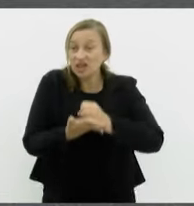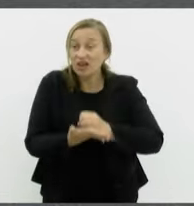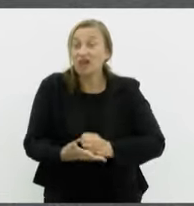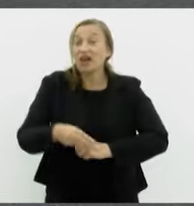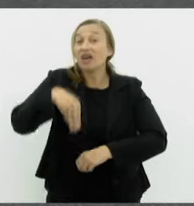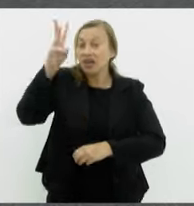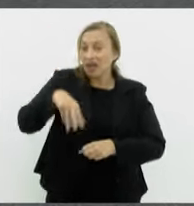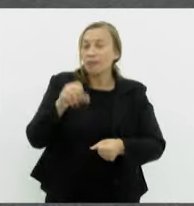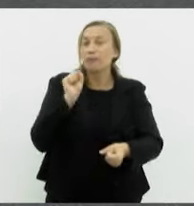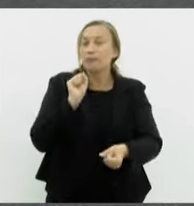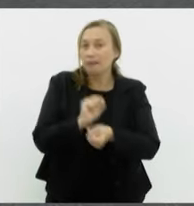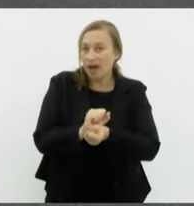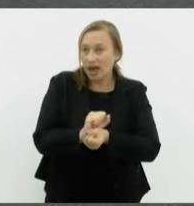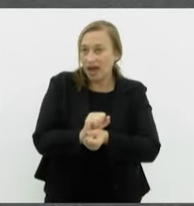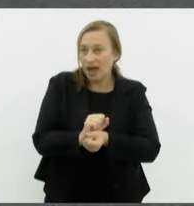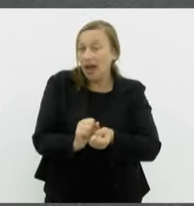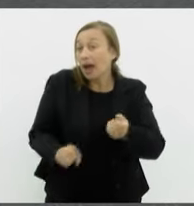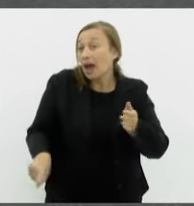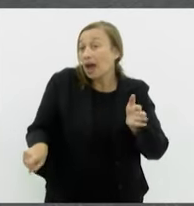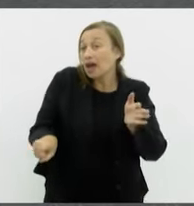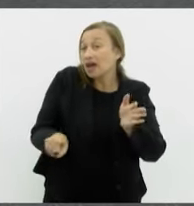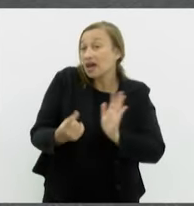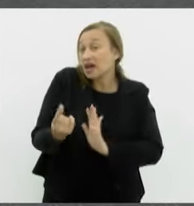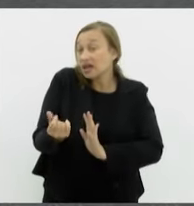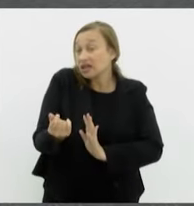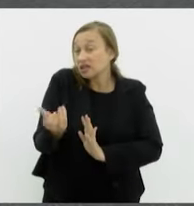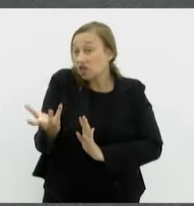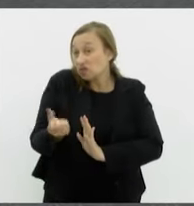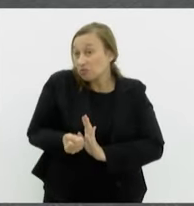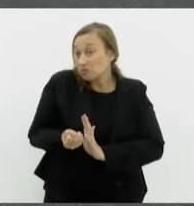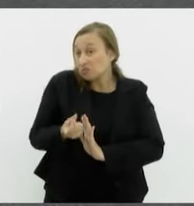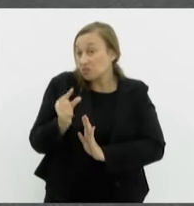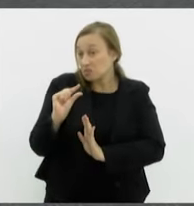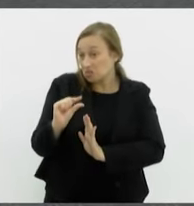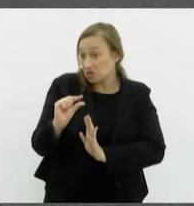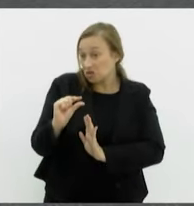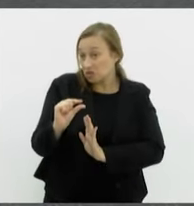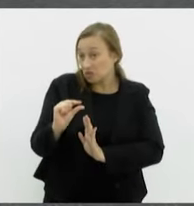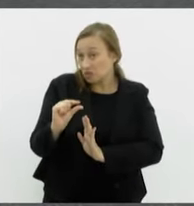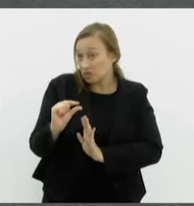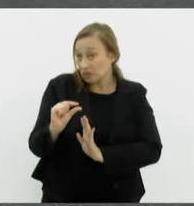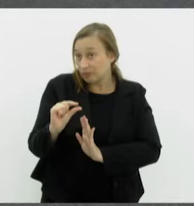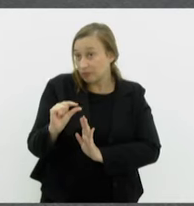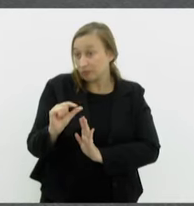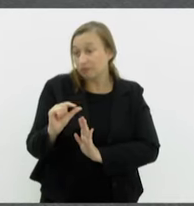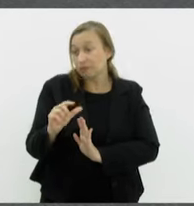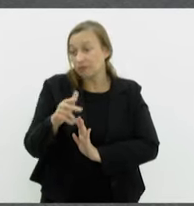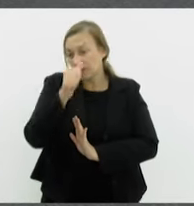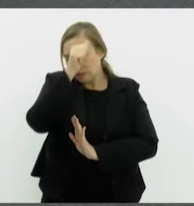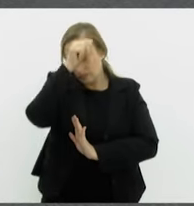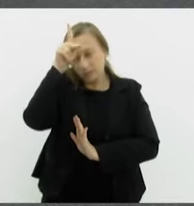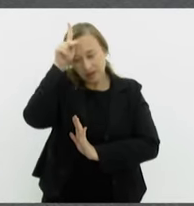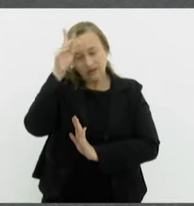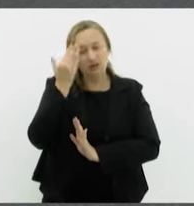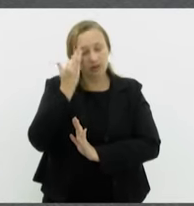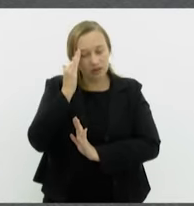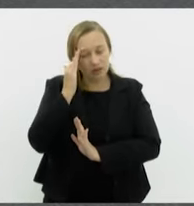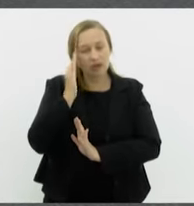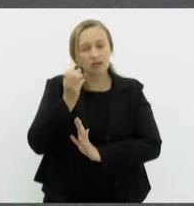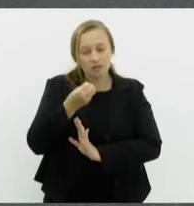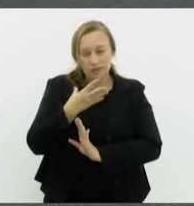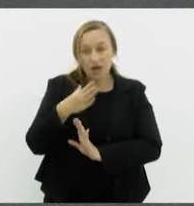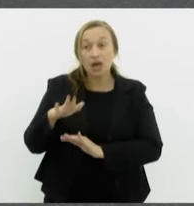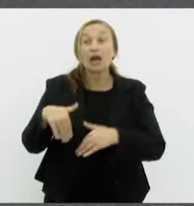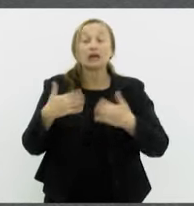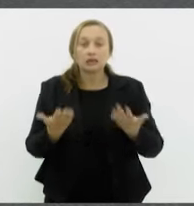ganhar menos din-din, que é uma linguagem que qualquer prefeito entende. Muito bem. Então, para